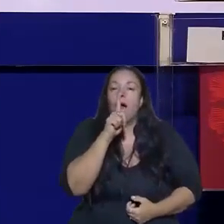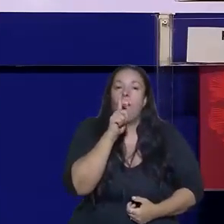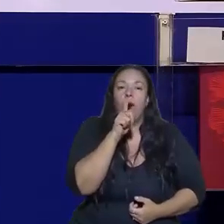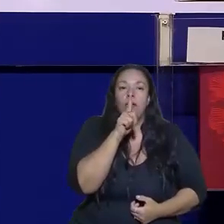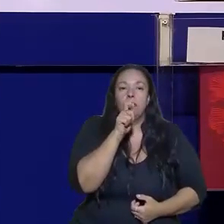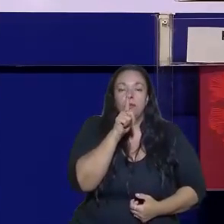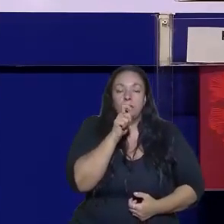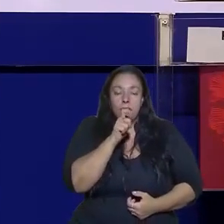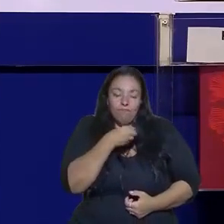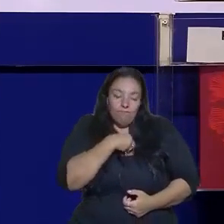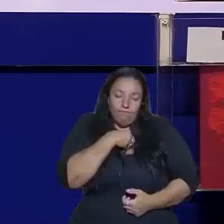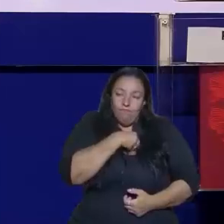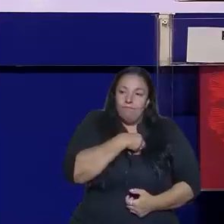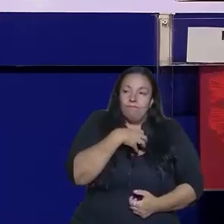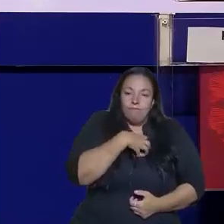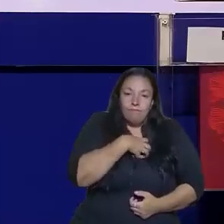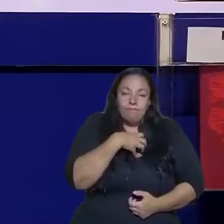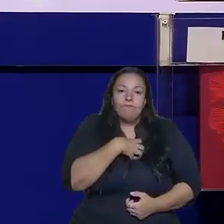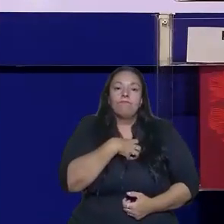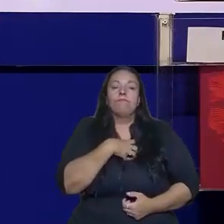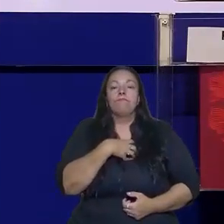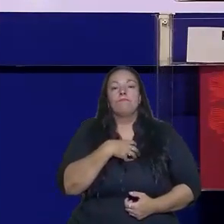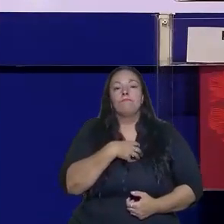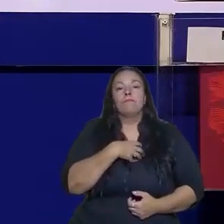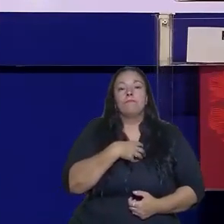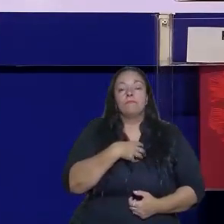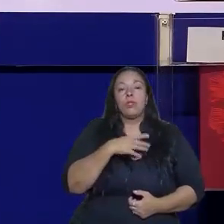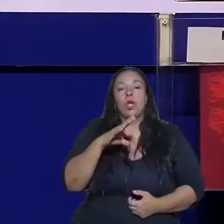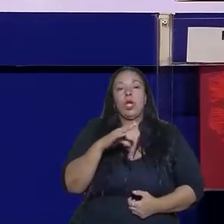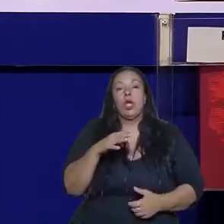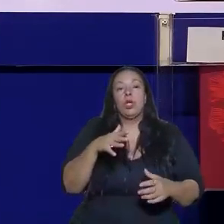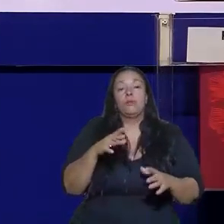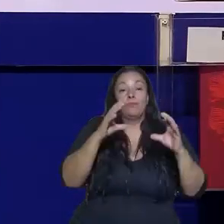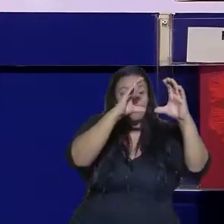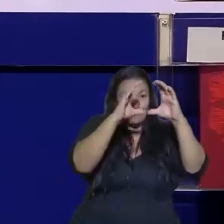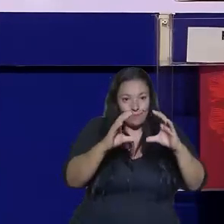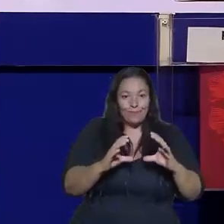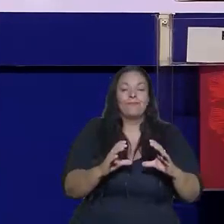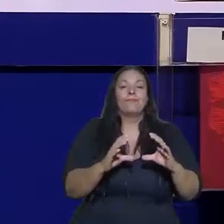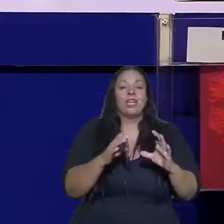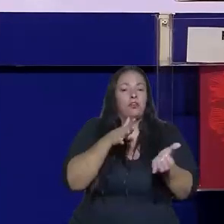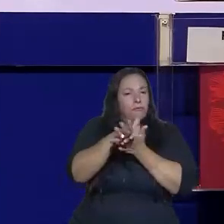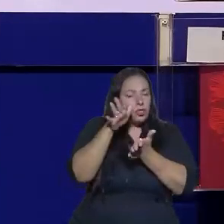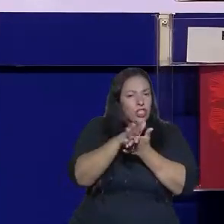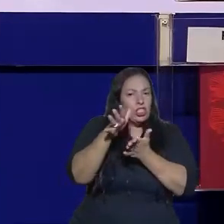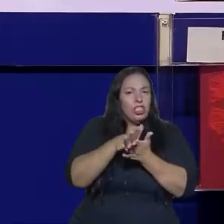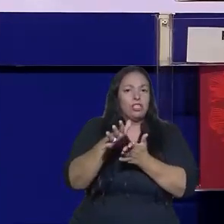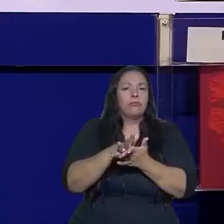trânsito interno no continente africano também, muitas vezes fugindo